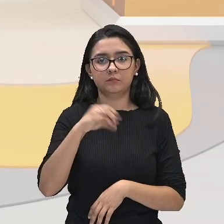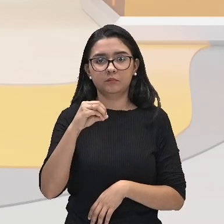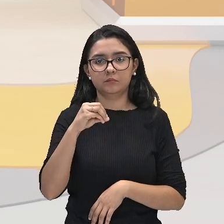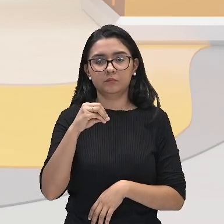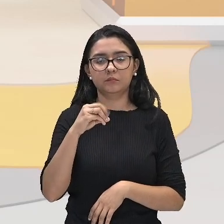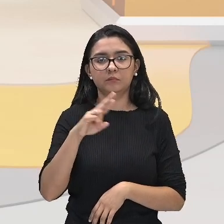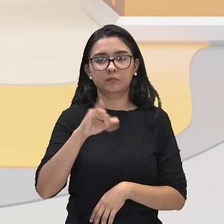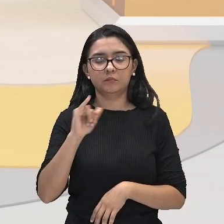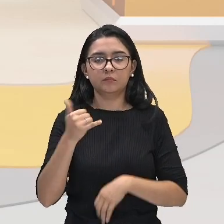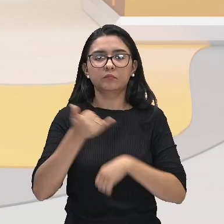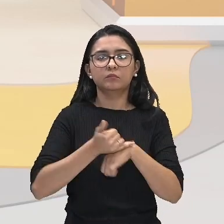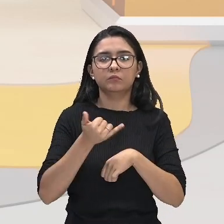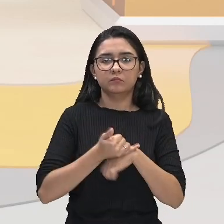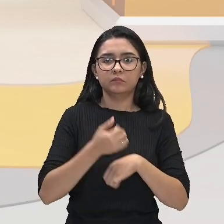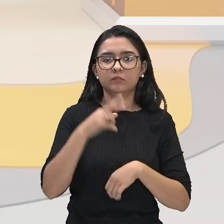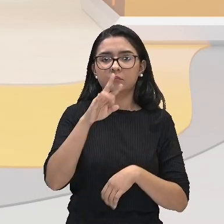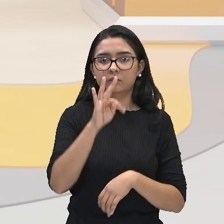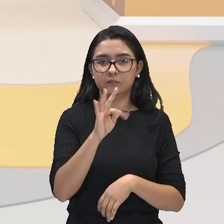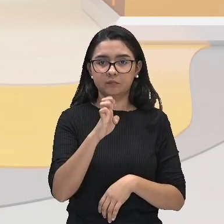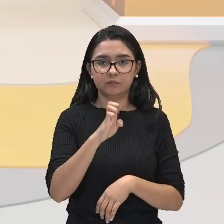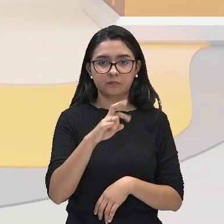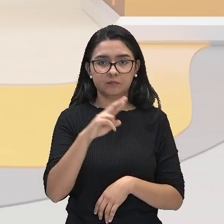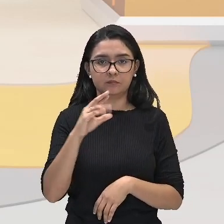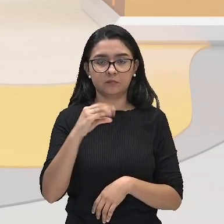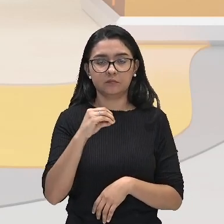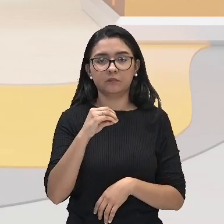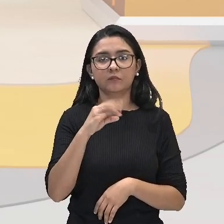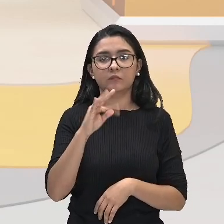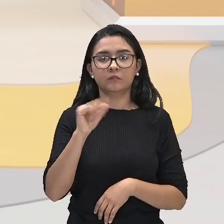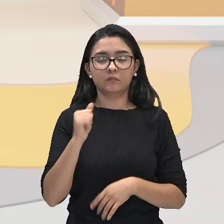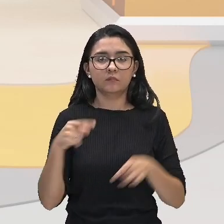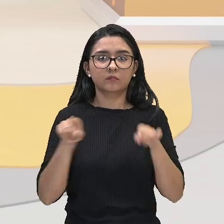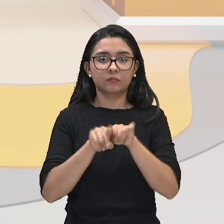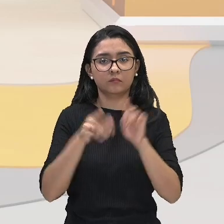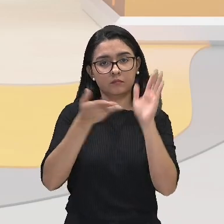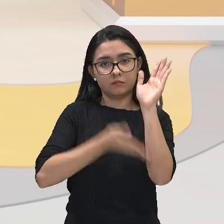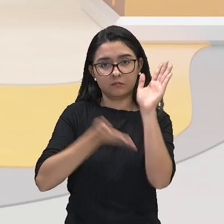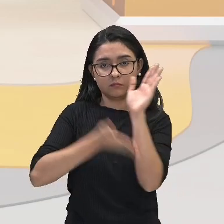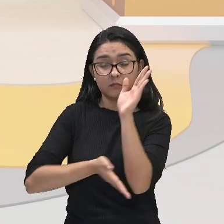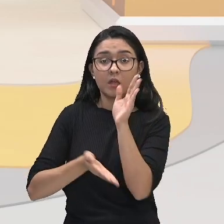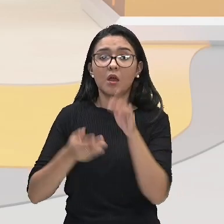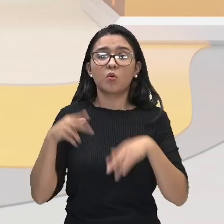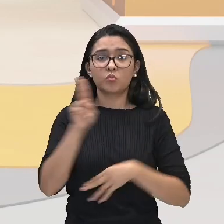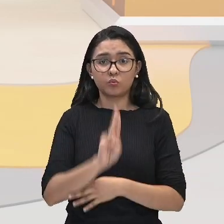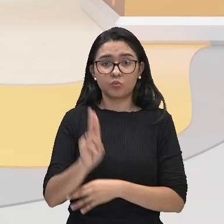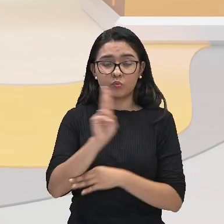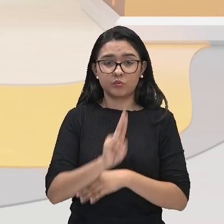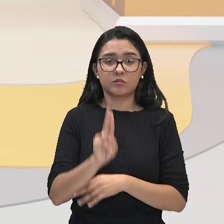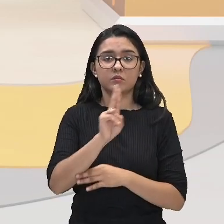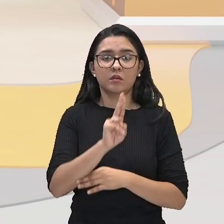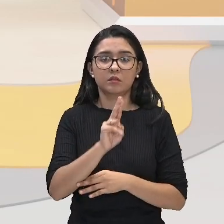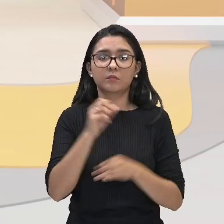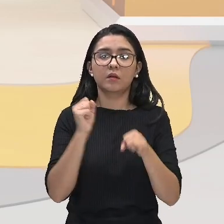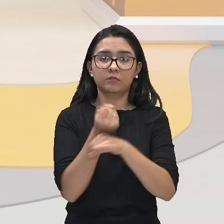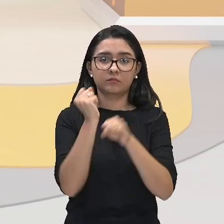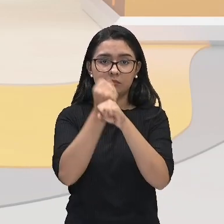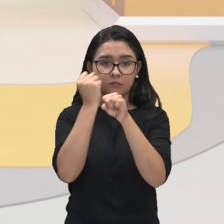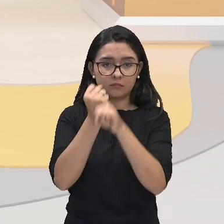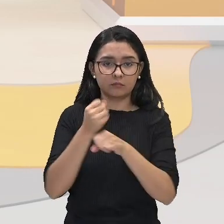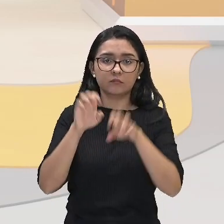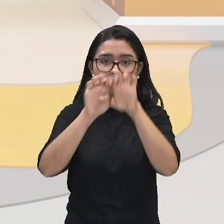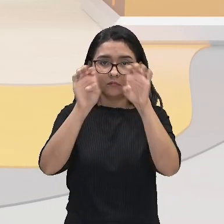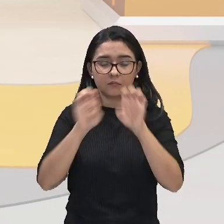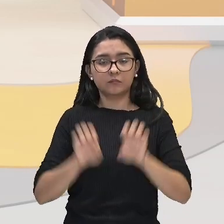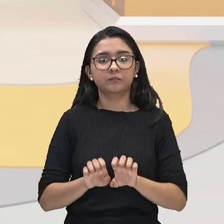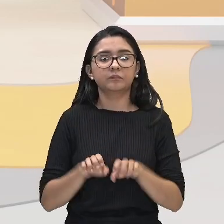bronze, como também terracota e madeira, eram materiais bastante utilizados na prática da escultura. E